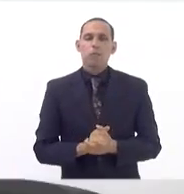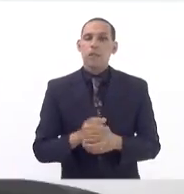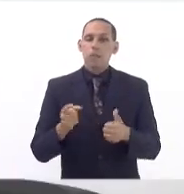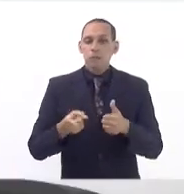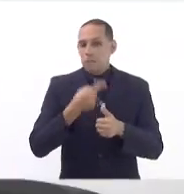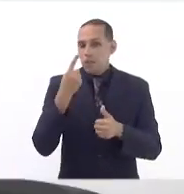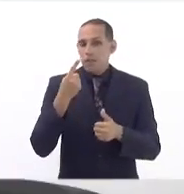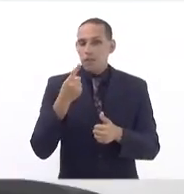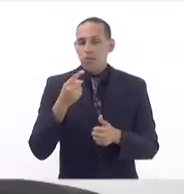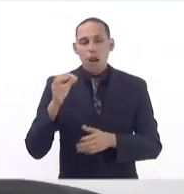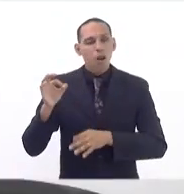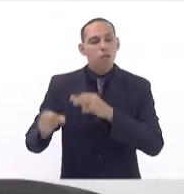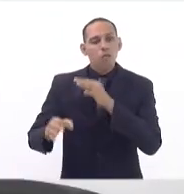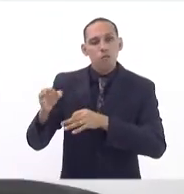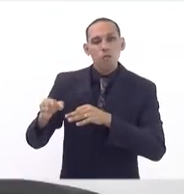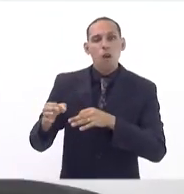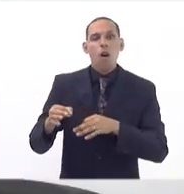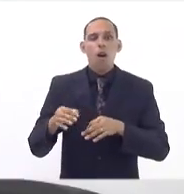o